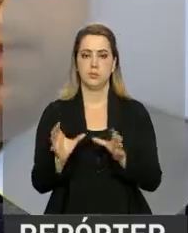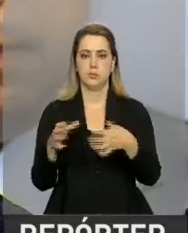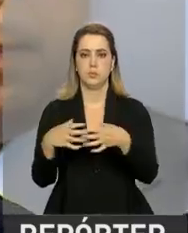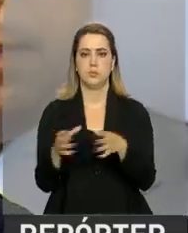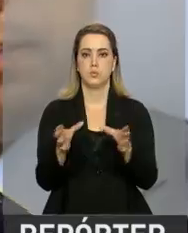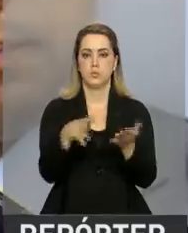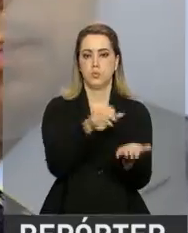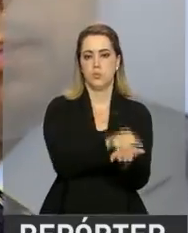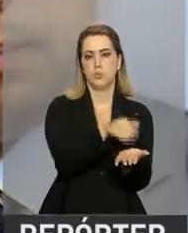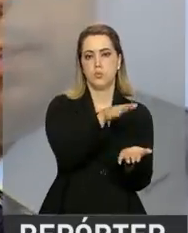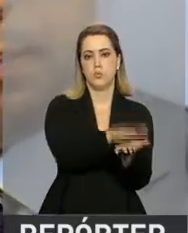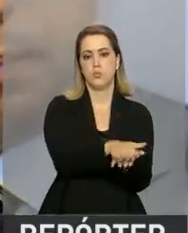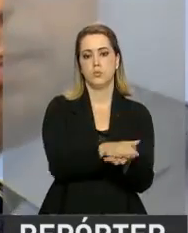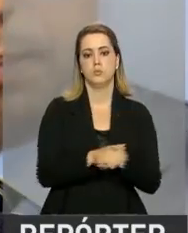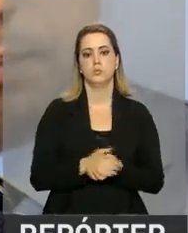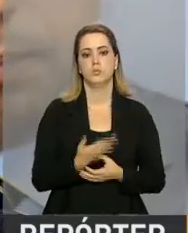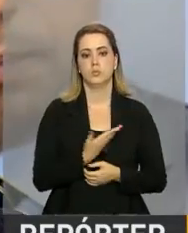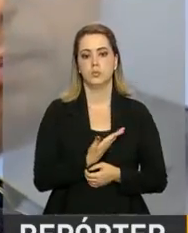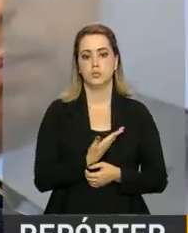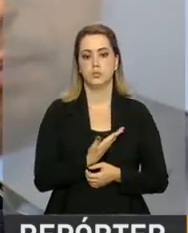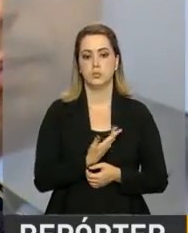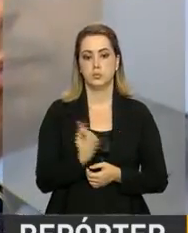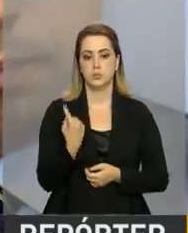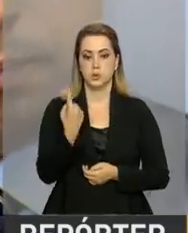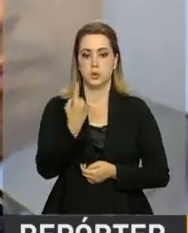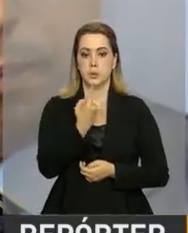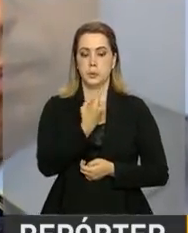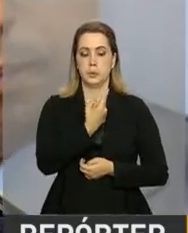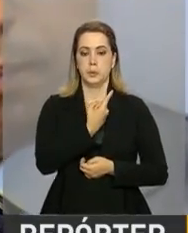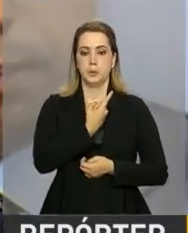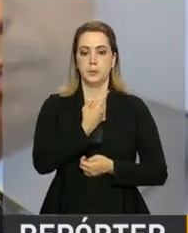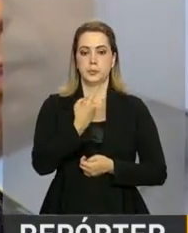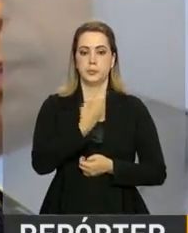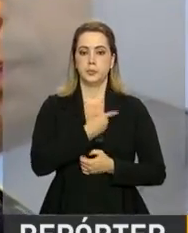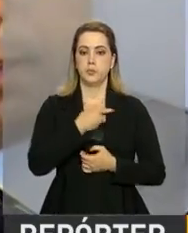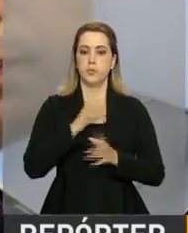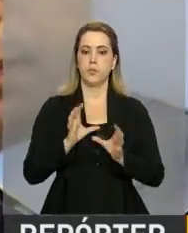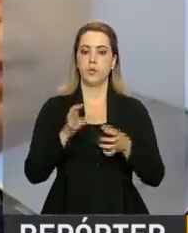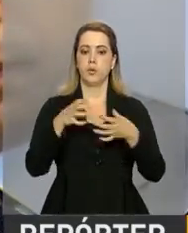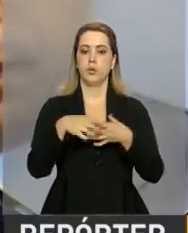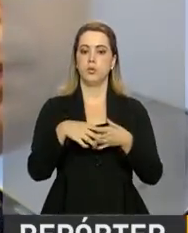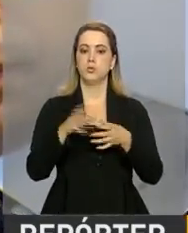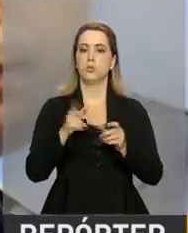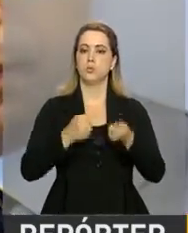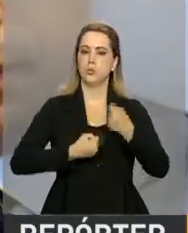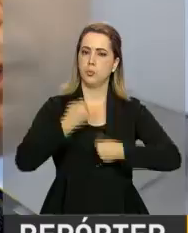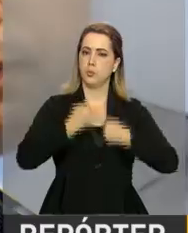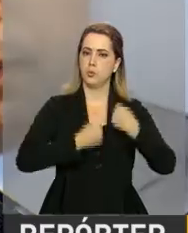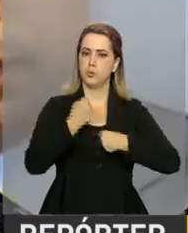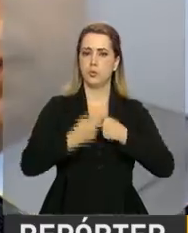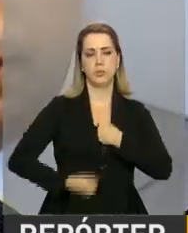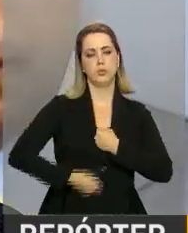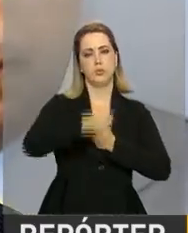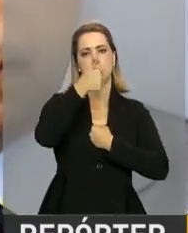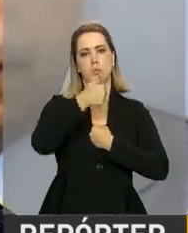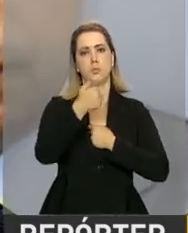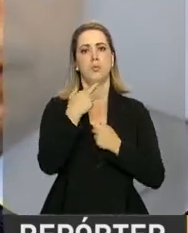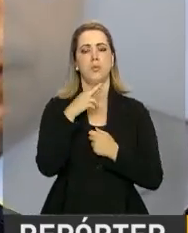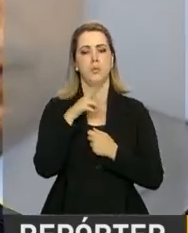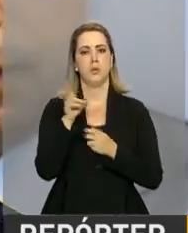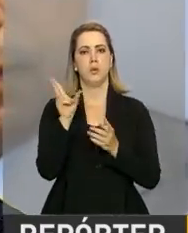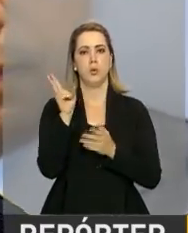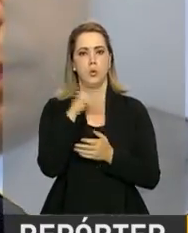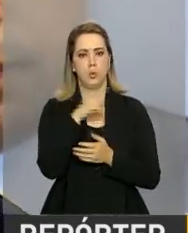para nós instituições eh de trânsito eh otimiza os nossos recursos eh com